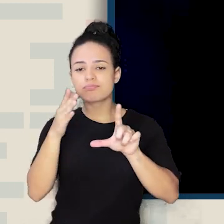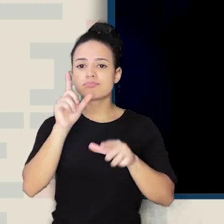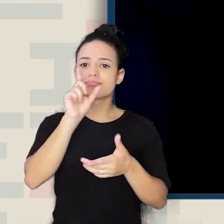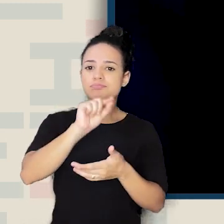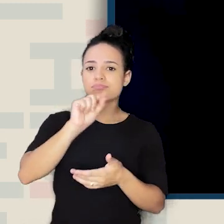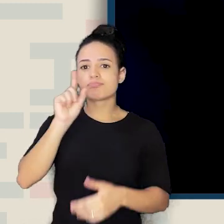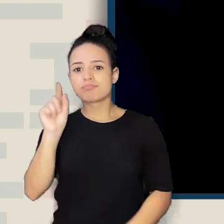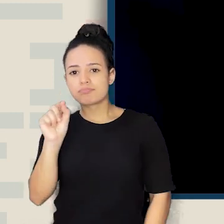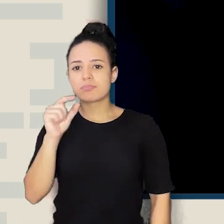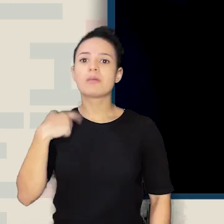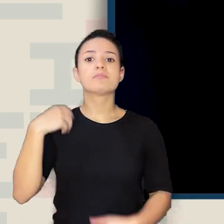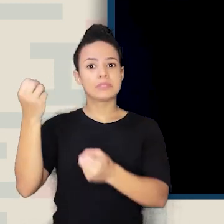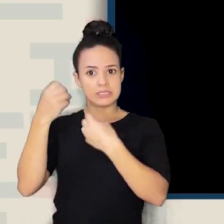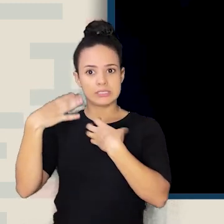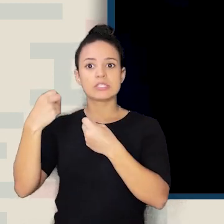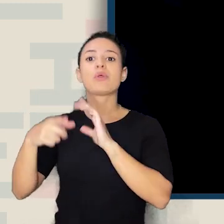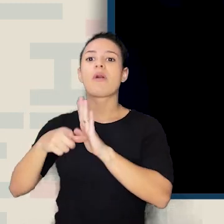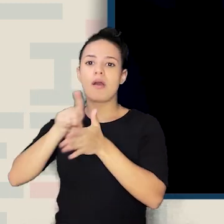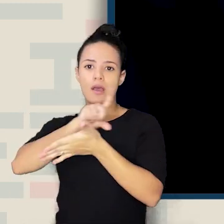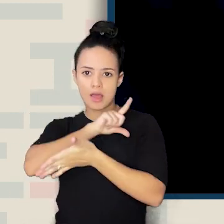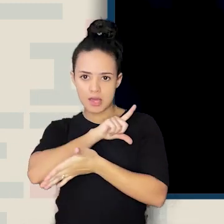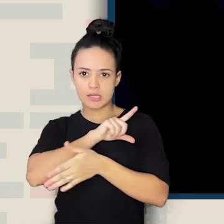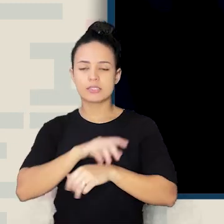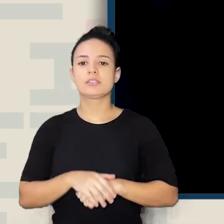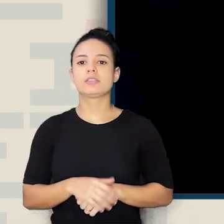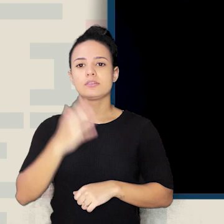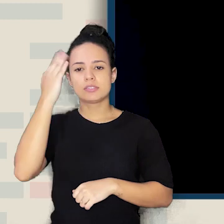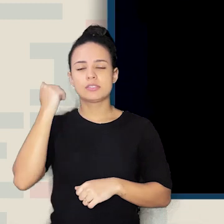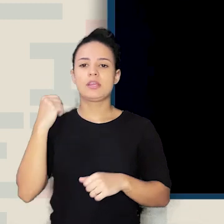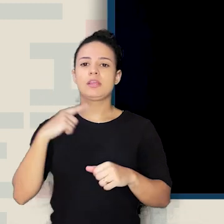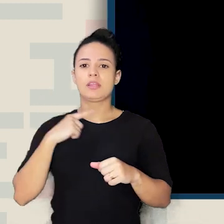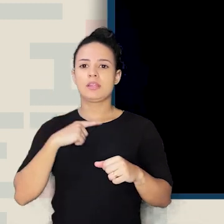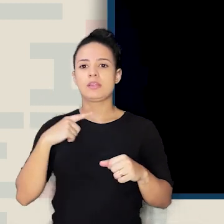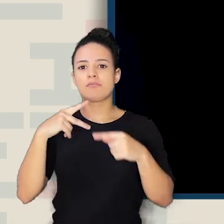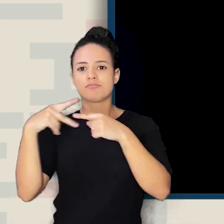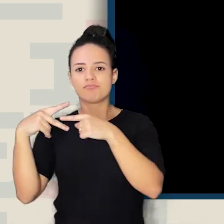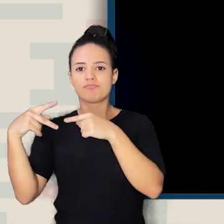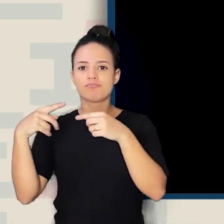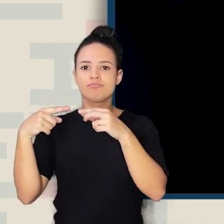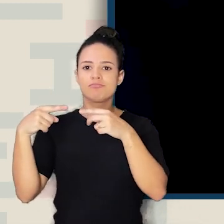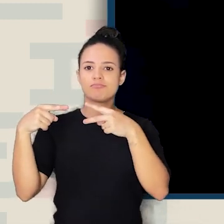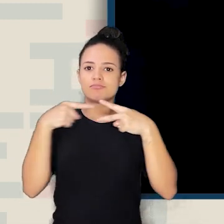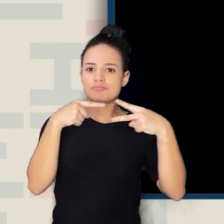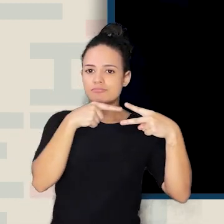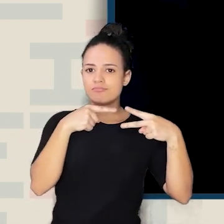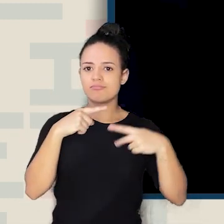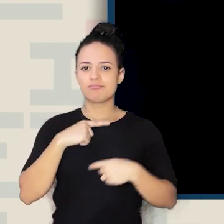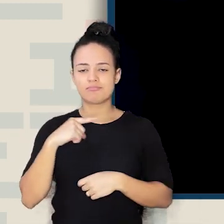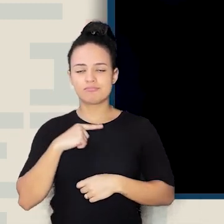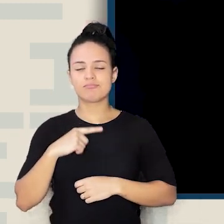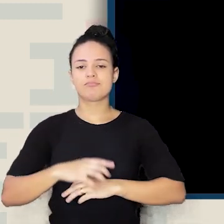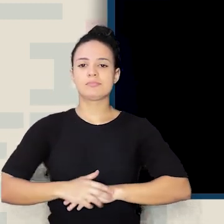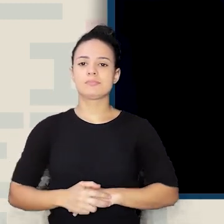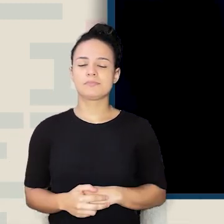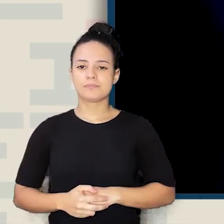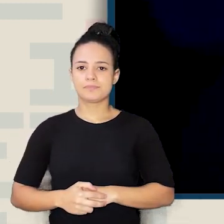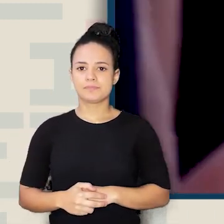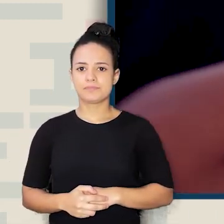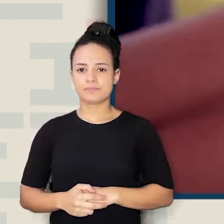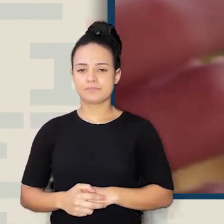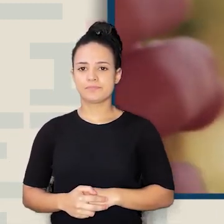Aí eu vou entrando por aqui. Claro, fui ensinado, né? Aí que nas setas mudam aqui, ó.